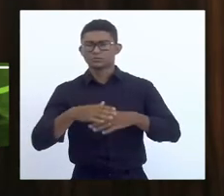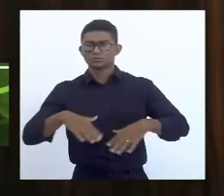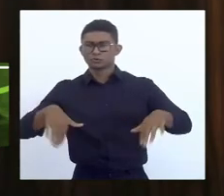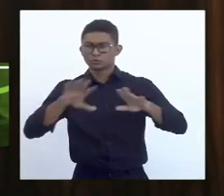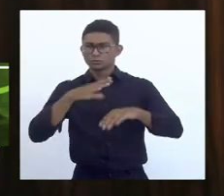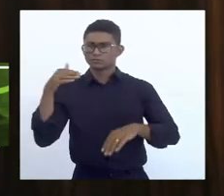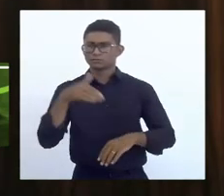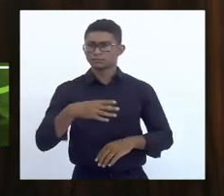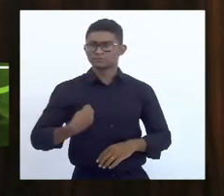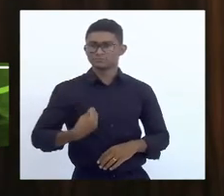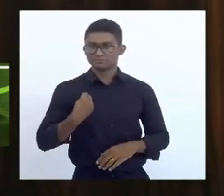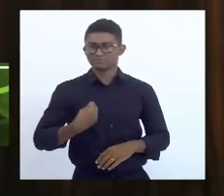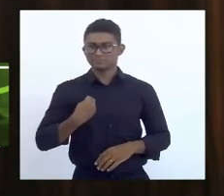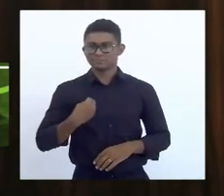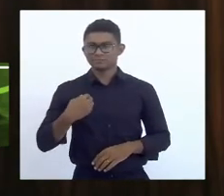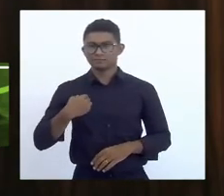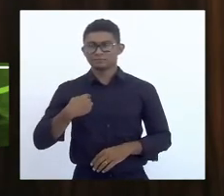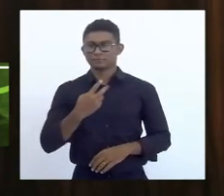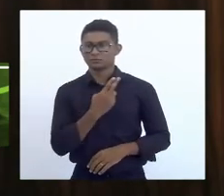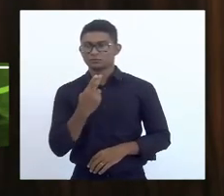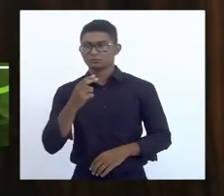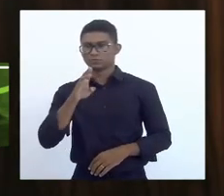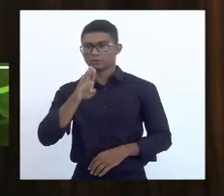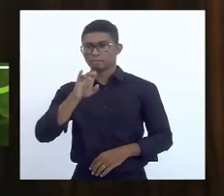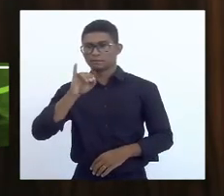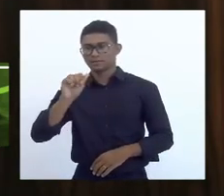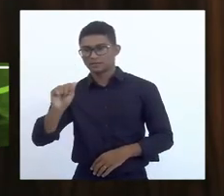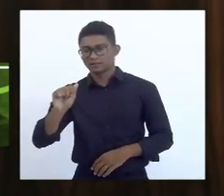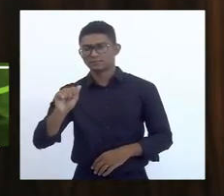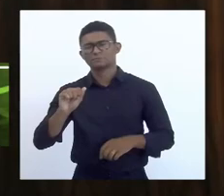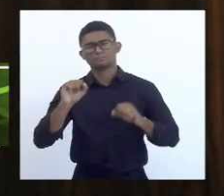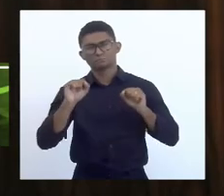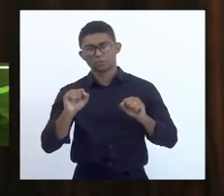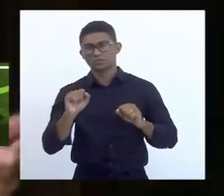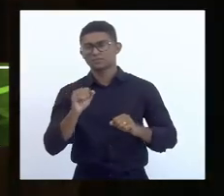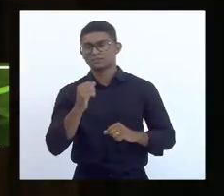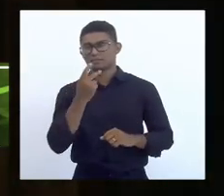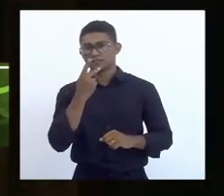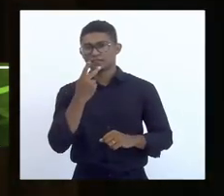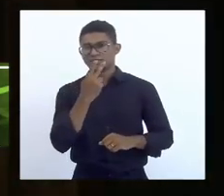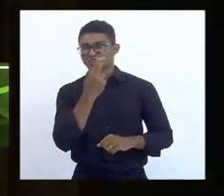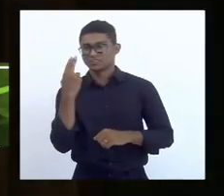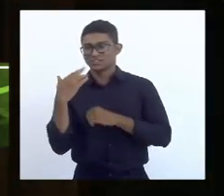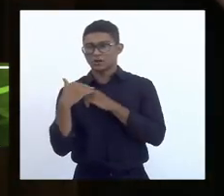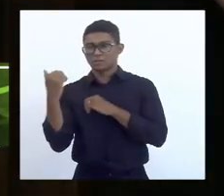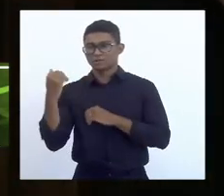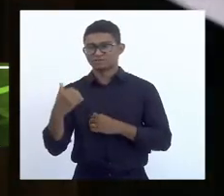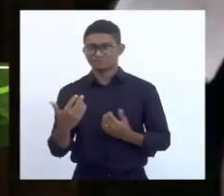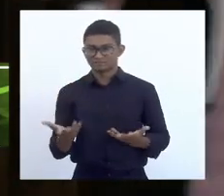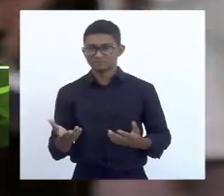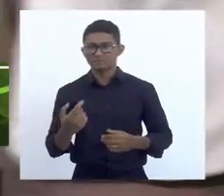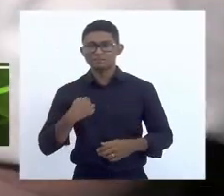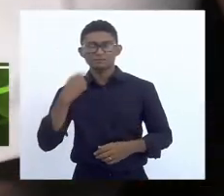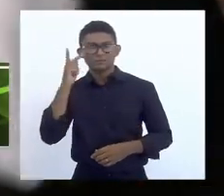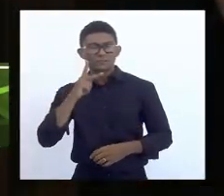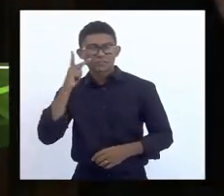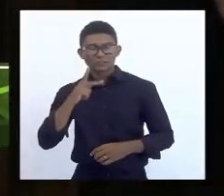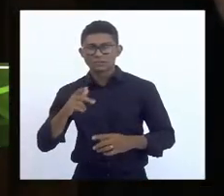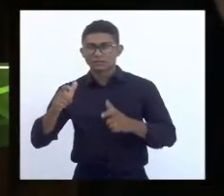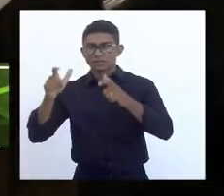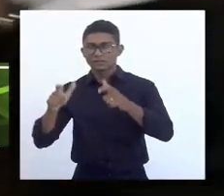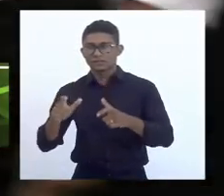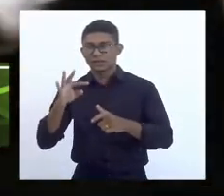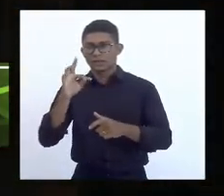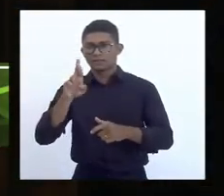Bia Bogossian, pode chamar de Bia mesmo, já está ótimo. Queria, antes, para me apresentar aqui, eu sou vereadora hoje em Três Rios, interior